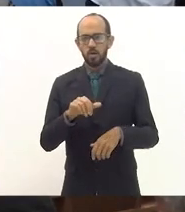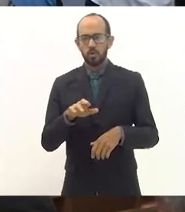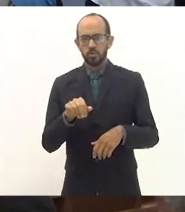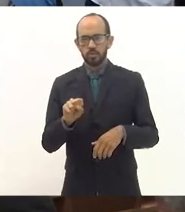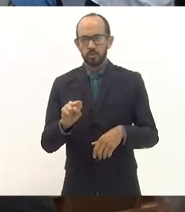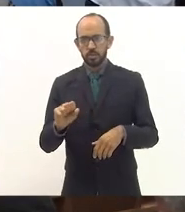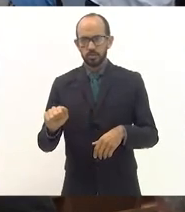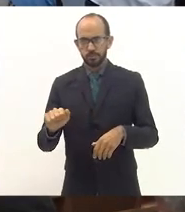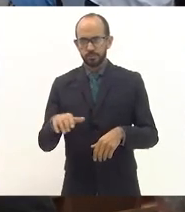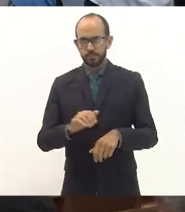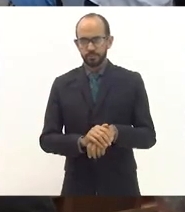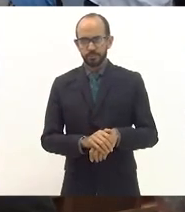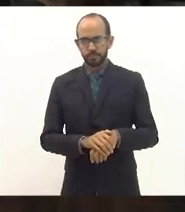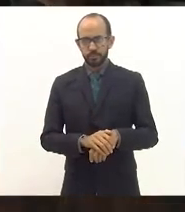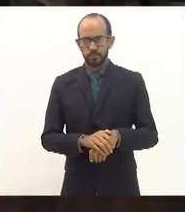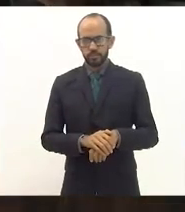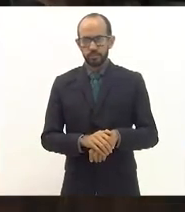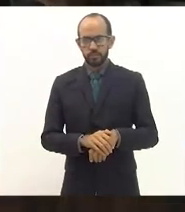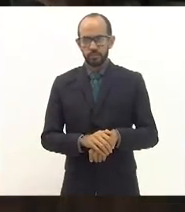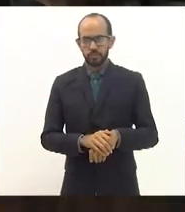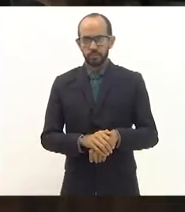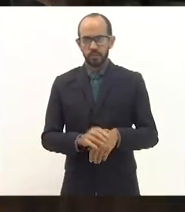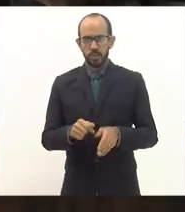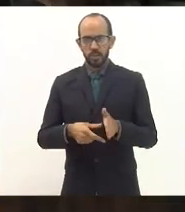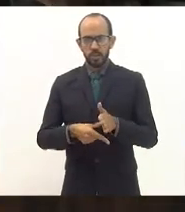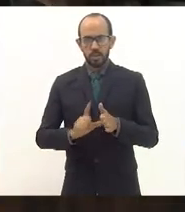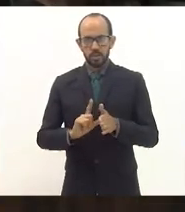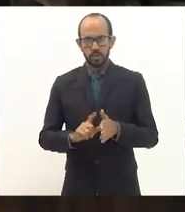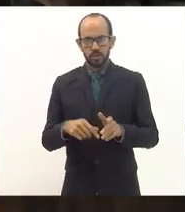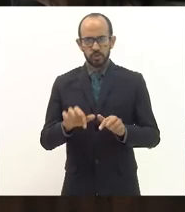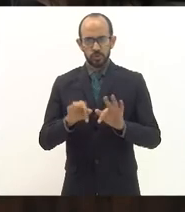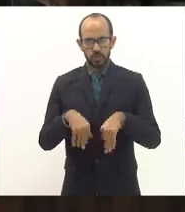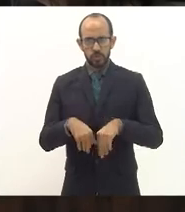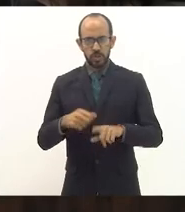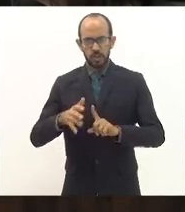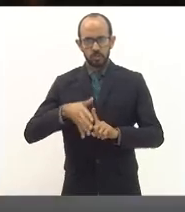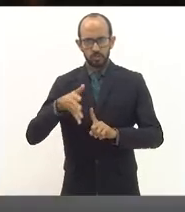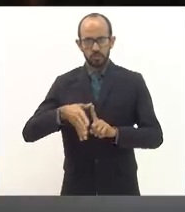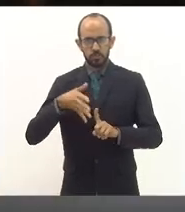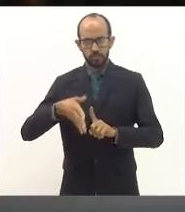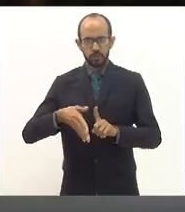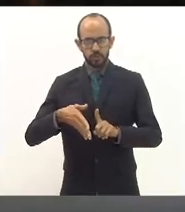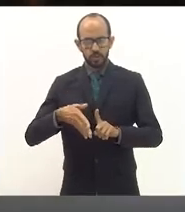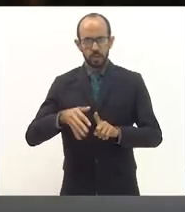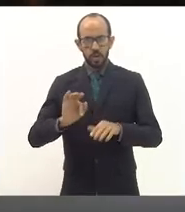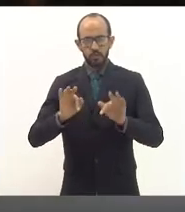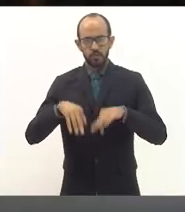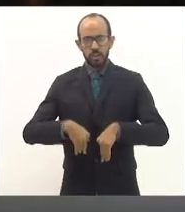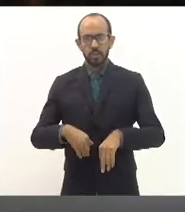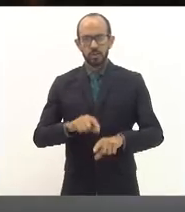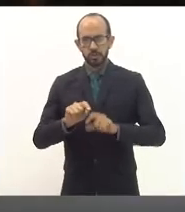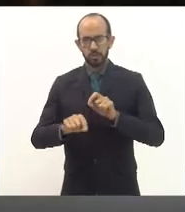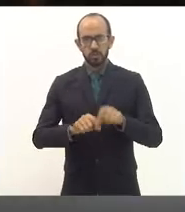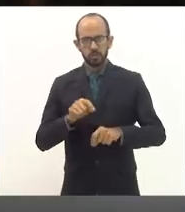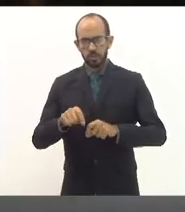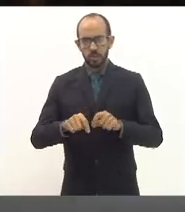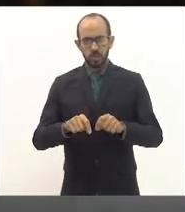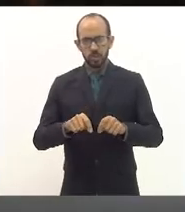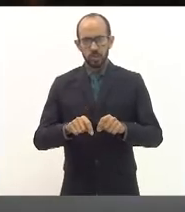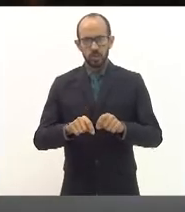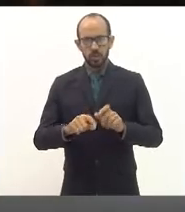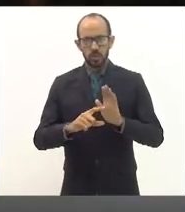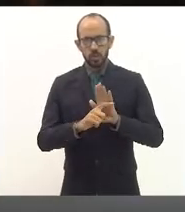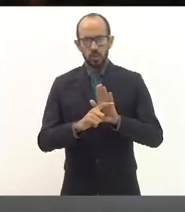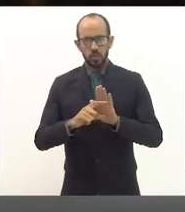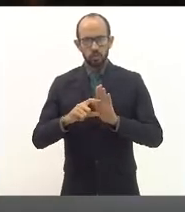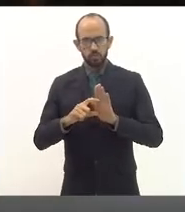até anotado que, antes de terminar a solenidade, que ela seja encerrada com o refrão